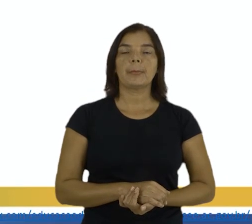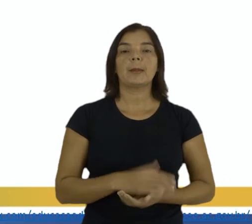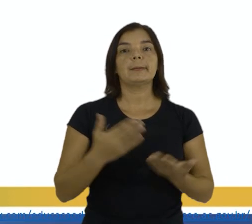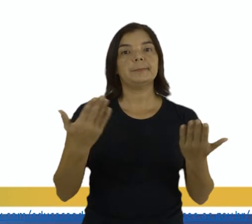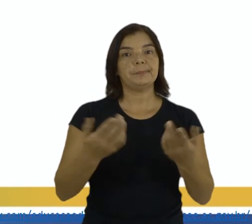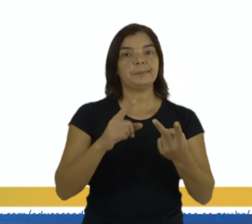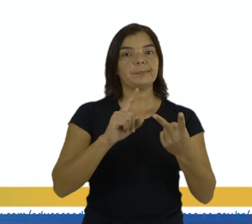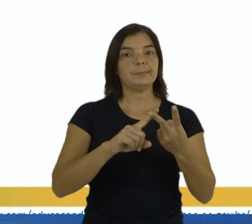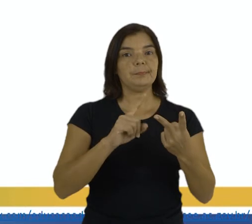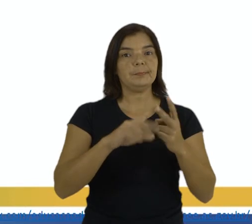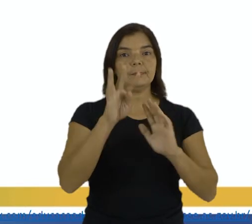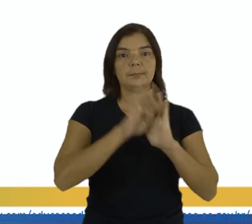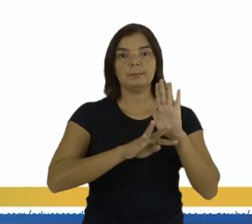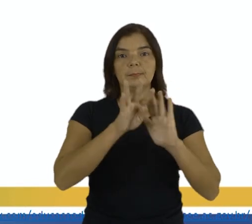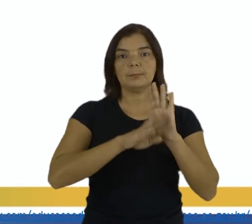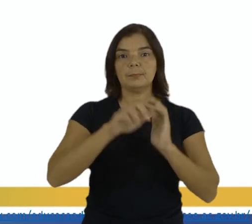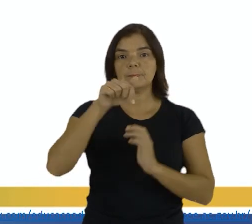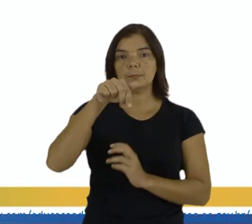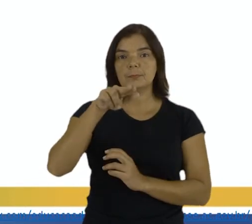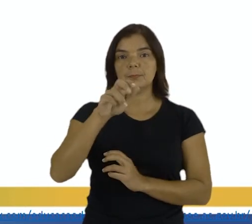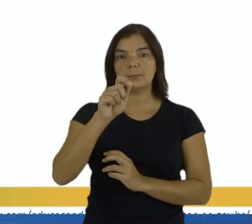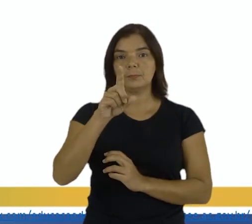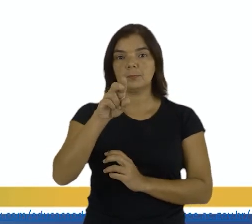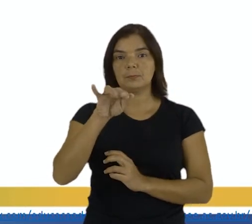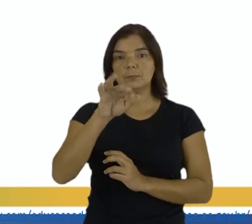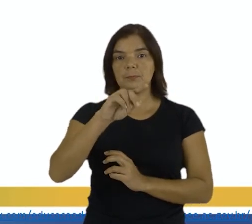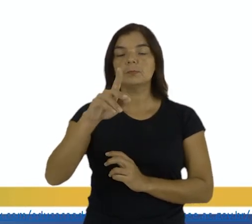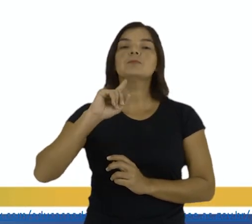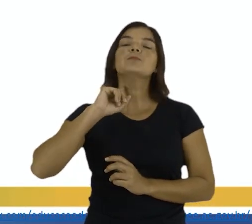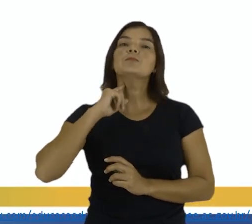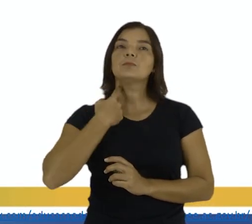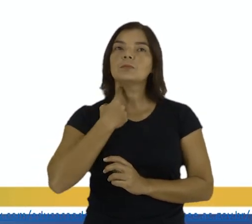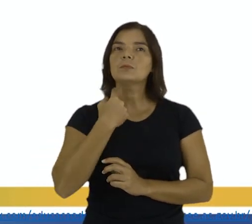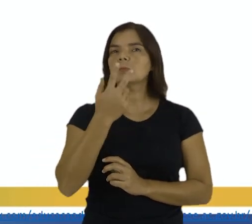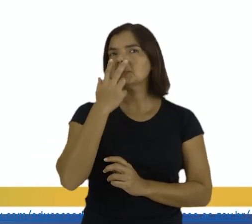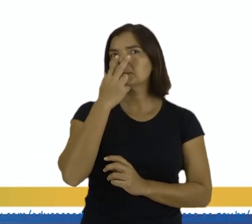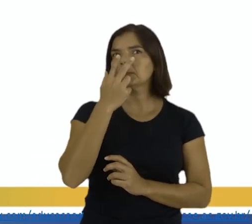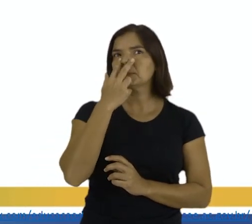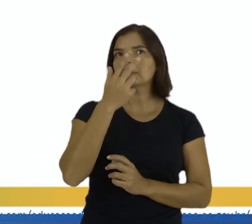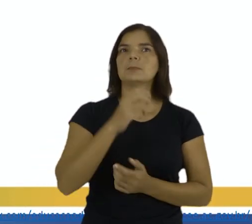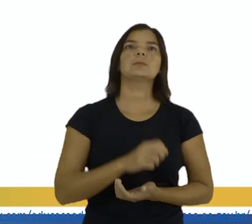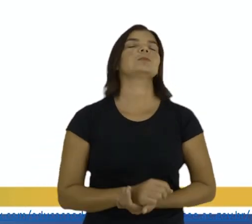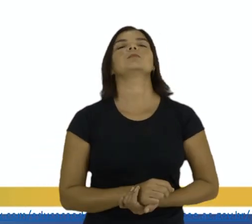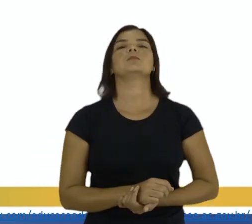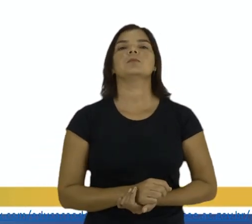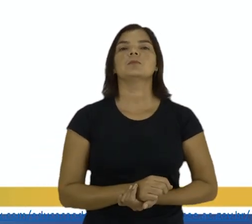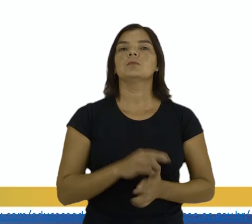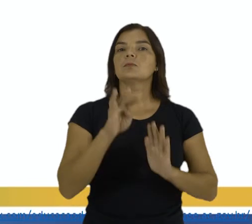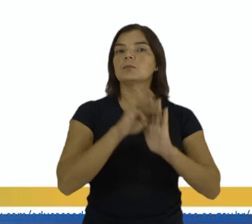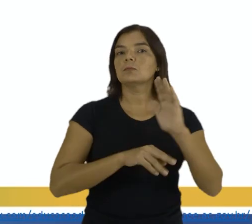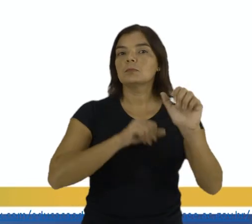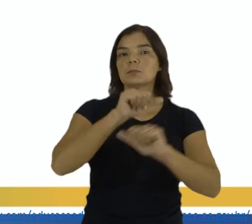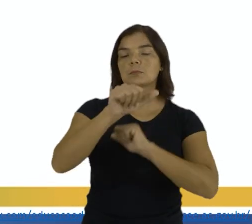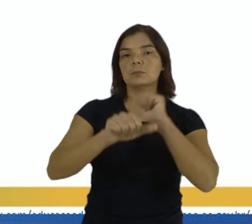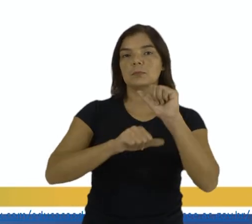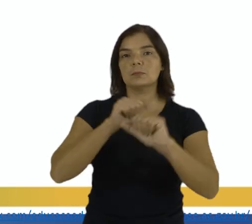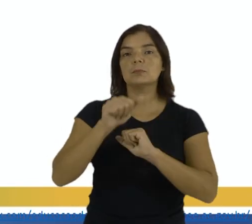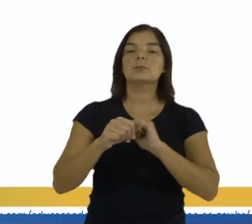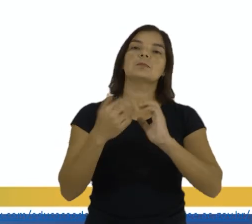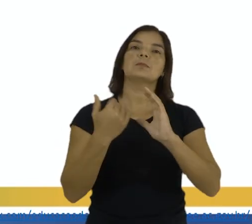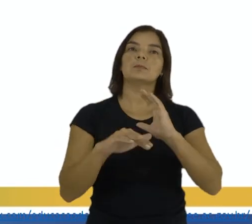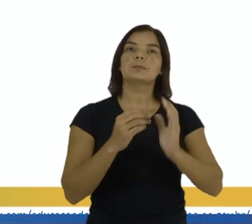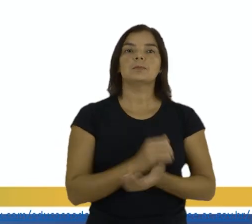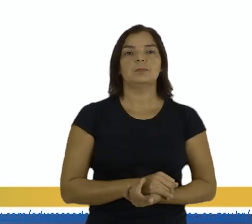Aí, nós temos aí a quadrilha da sujeira, que é parecido com esse outro texto que você viu, mas vai mudar a